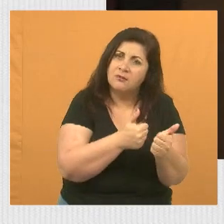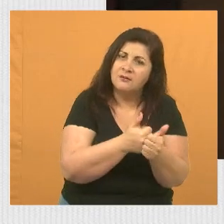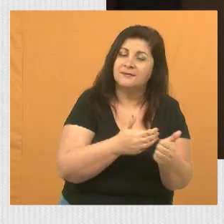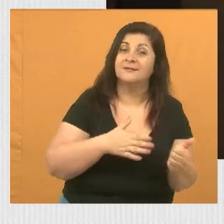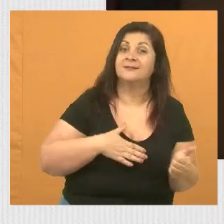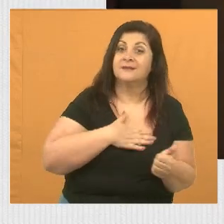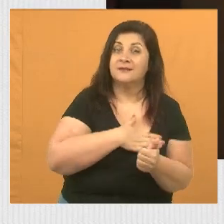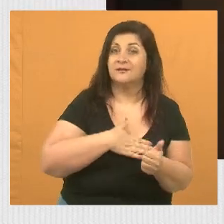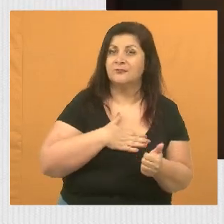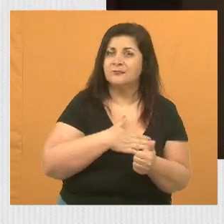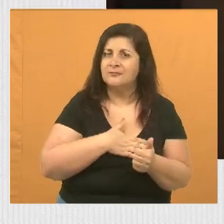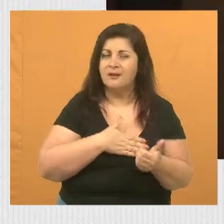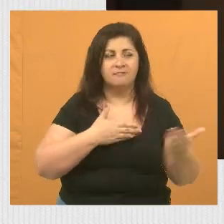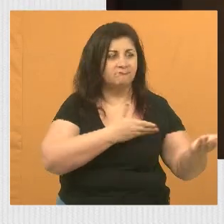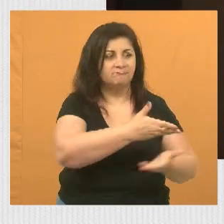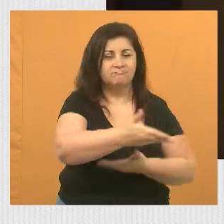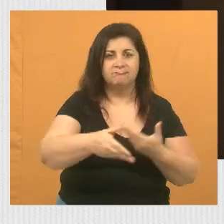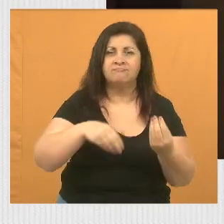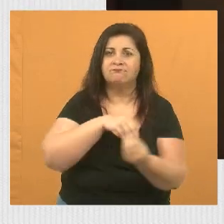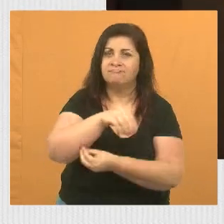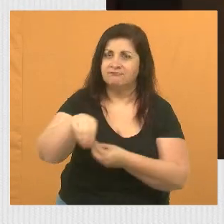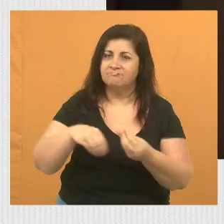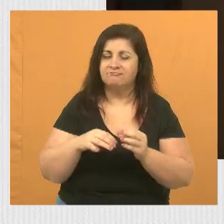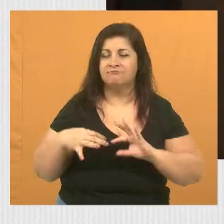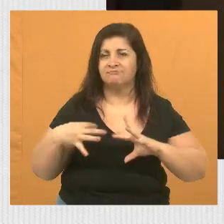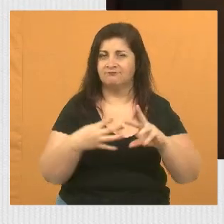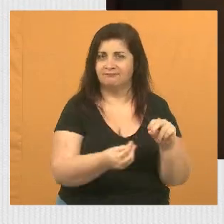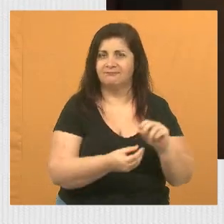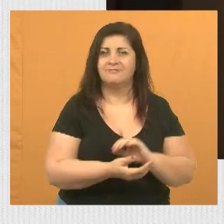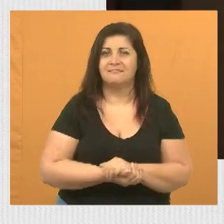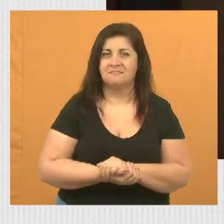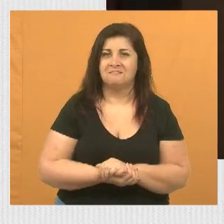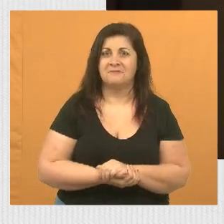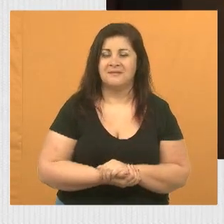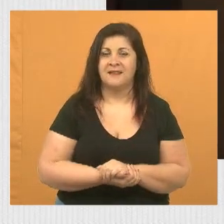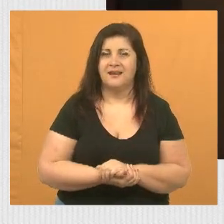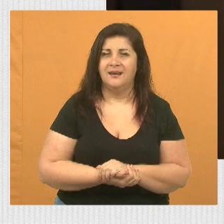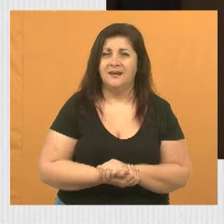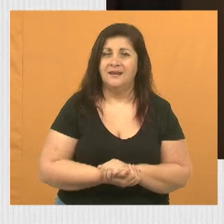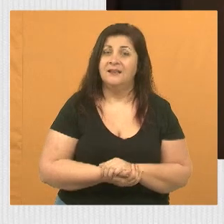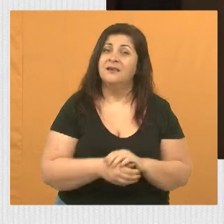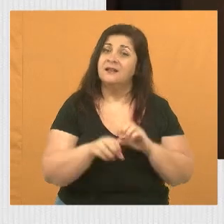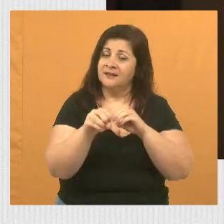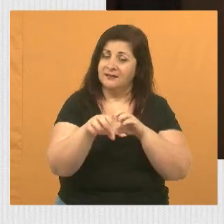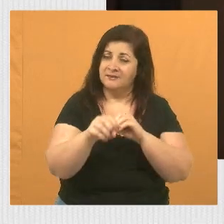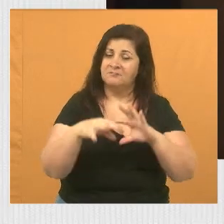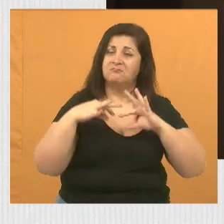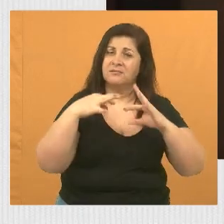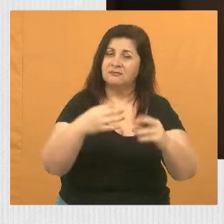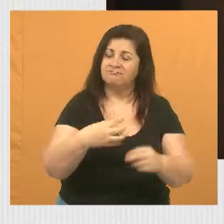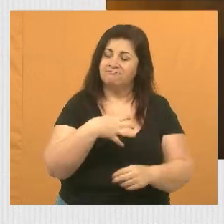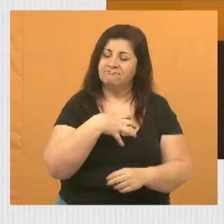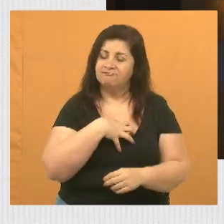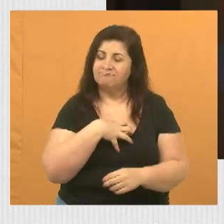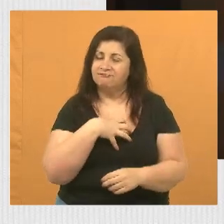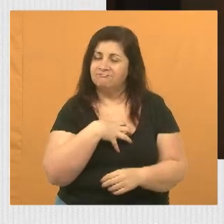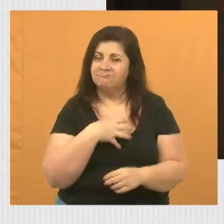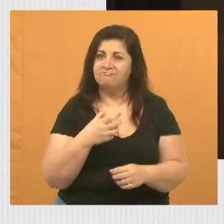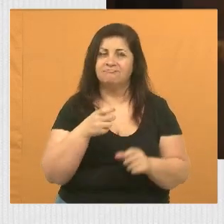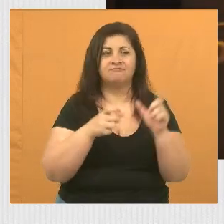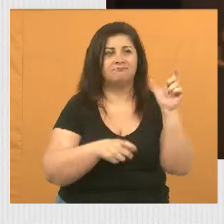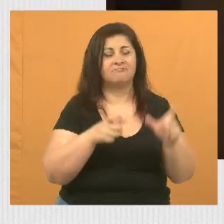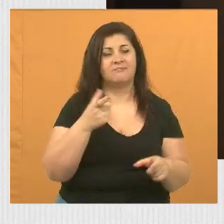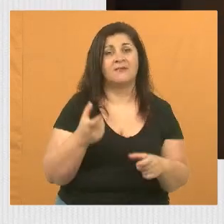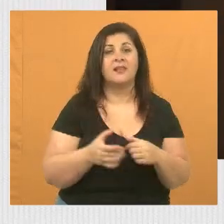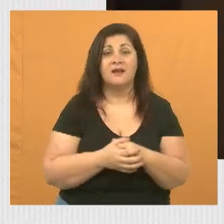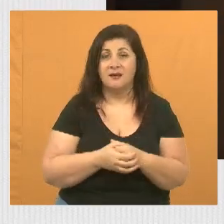gostava muito de se socializar conosco. Então, ela deixa esse lado para a gente, assim, esse lado humano, assim, como saudade. É o que falta